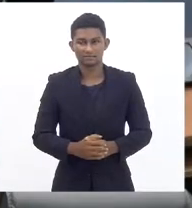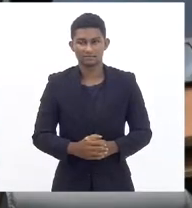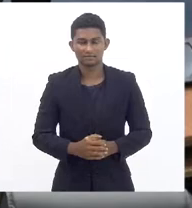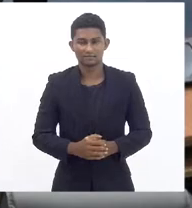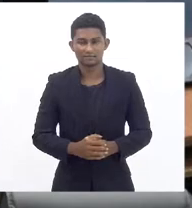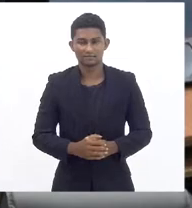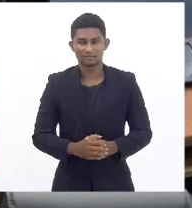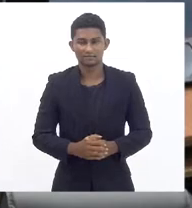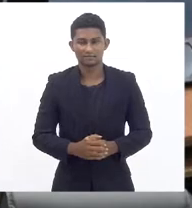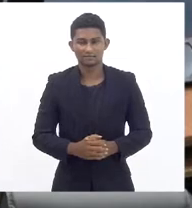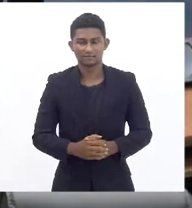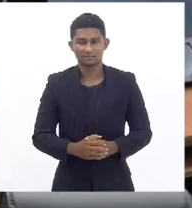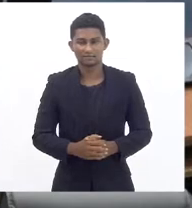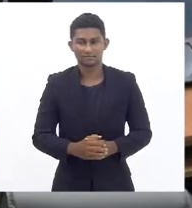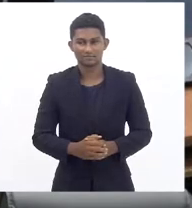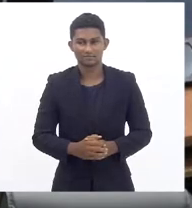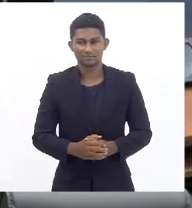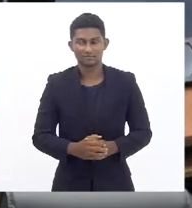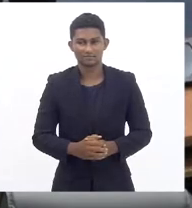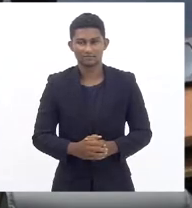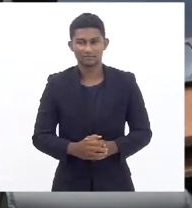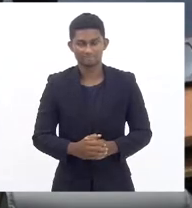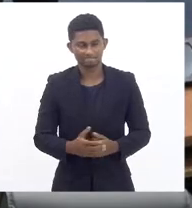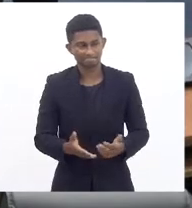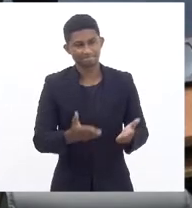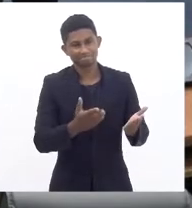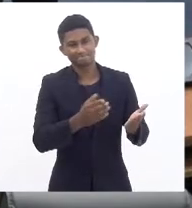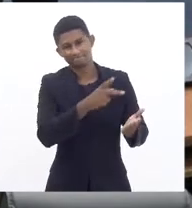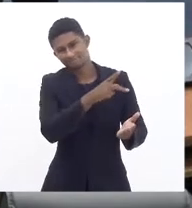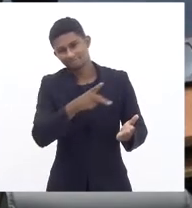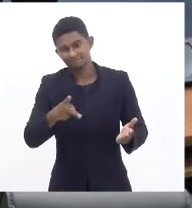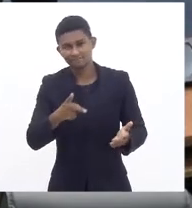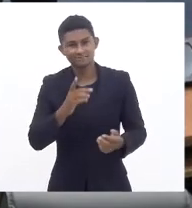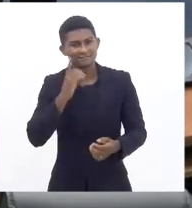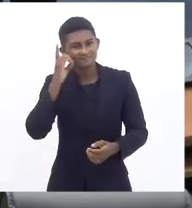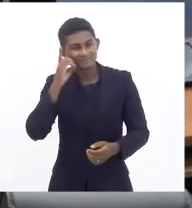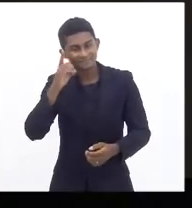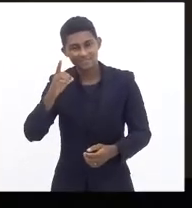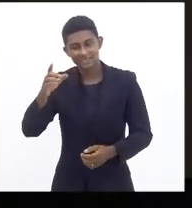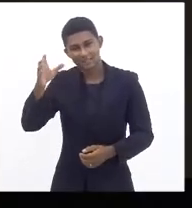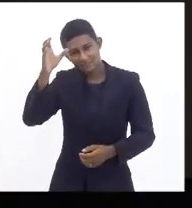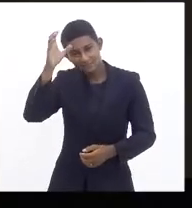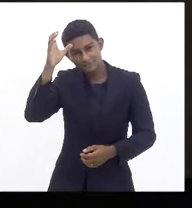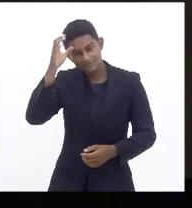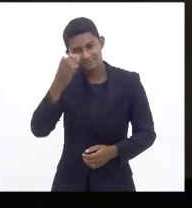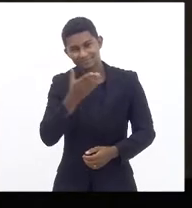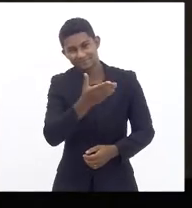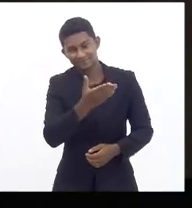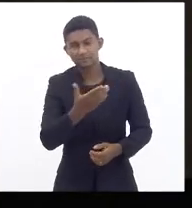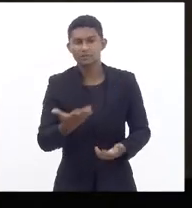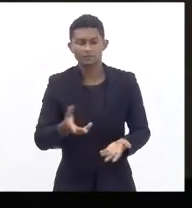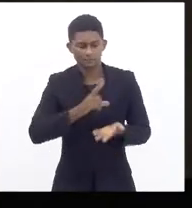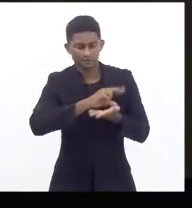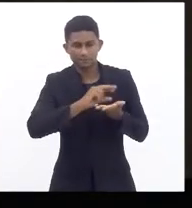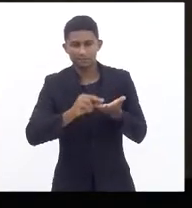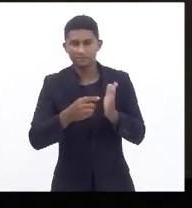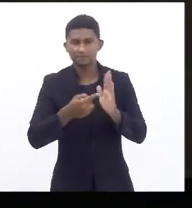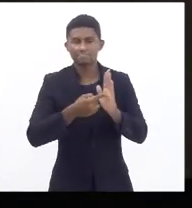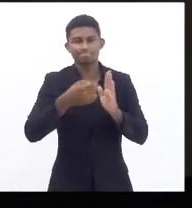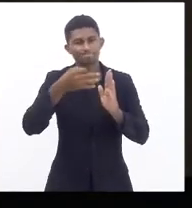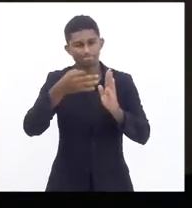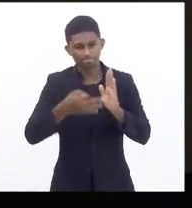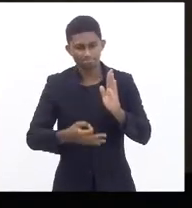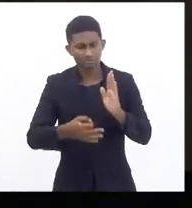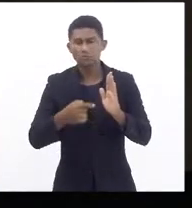A voz não sair, né? Senhora presidente, deputada Tia Ju, a ata reflete com exatidão